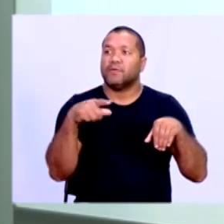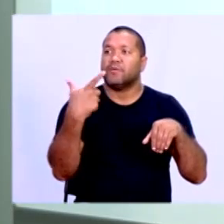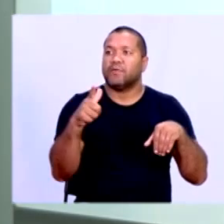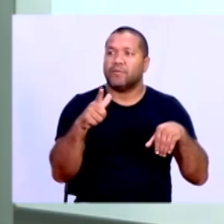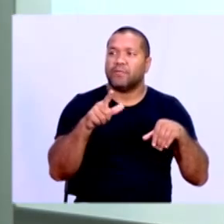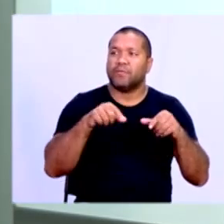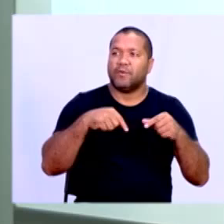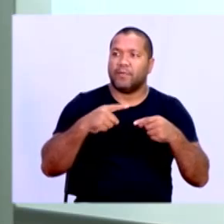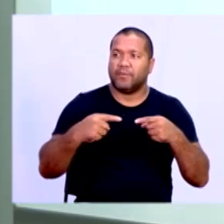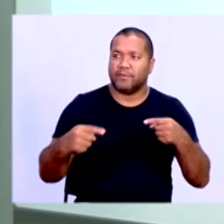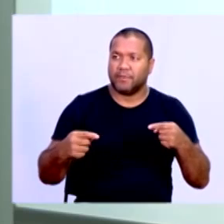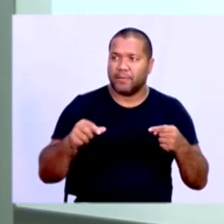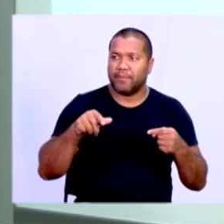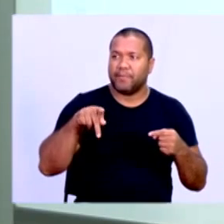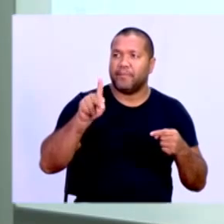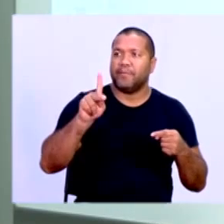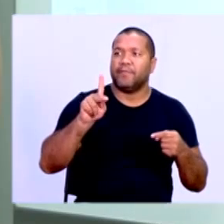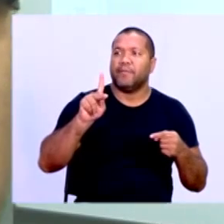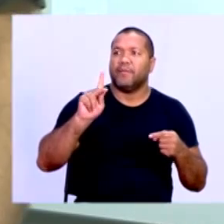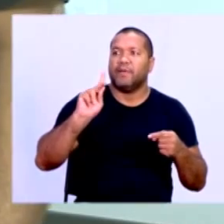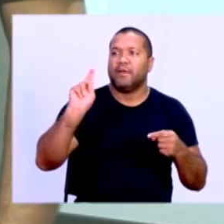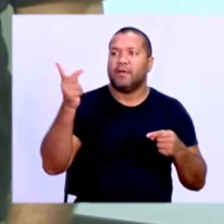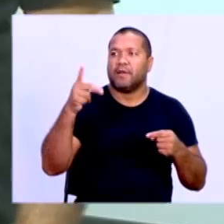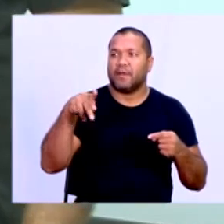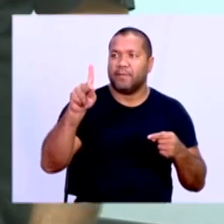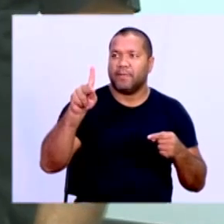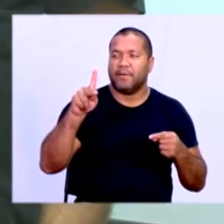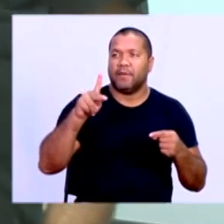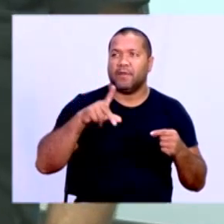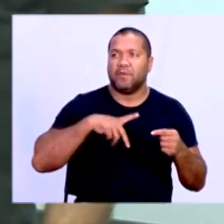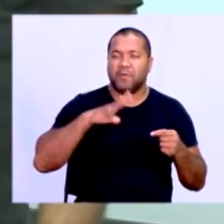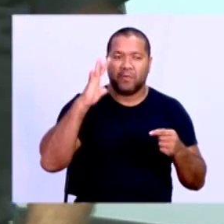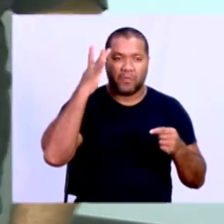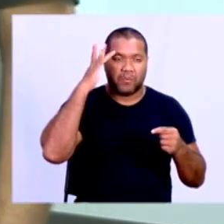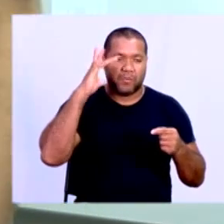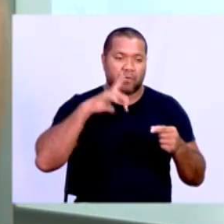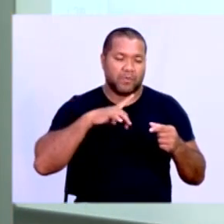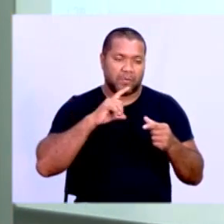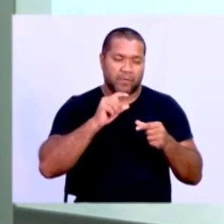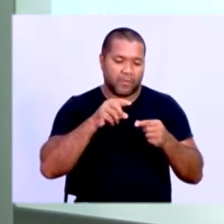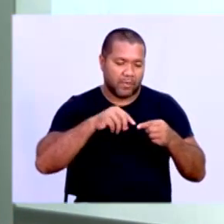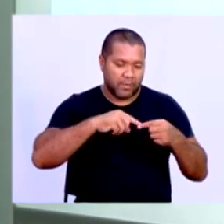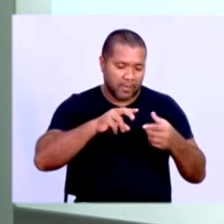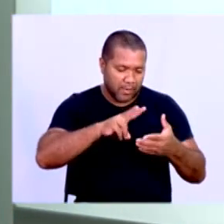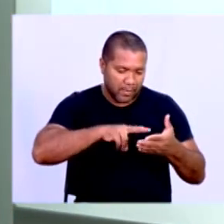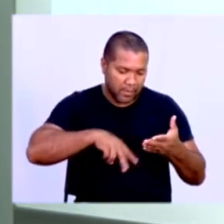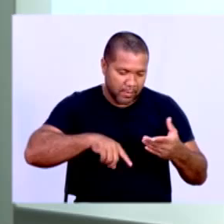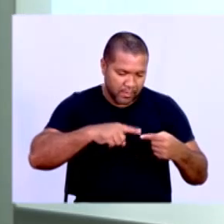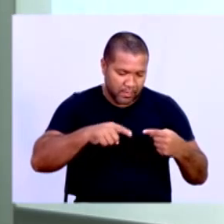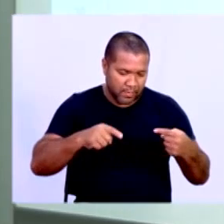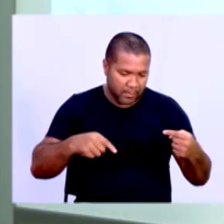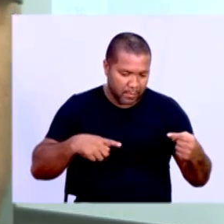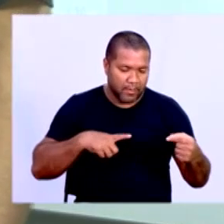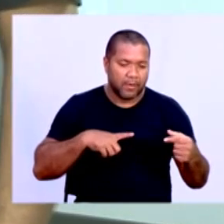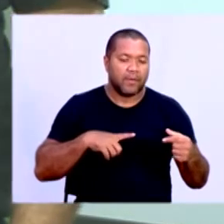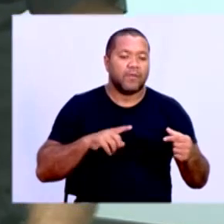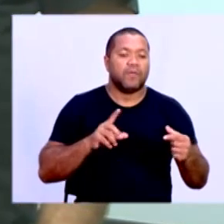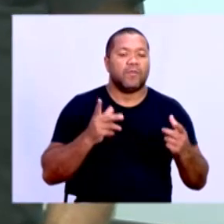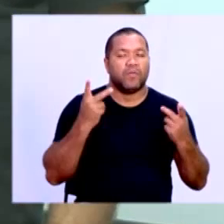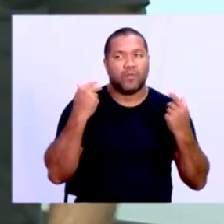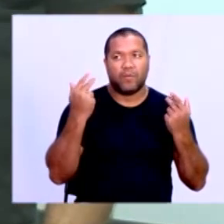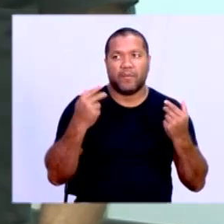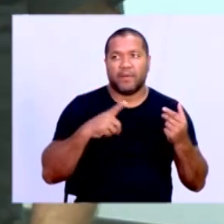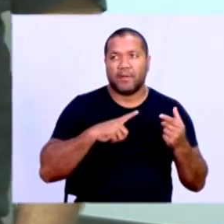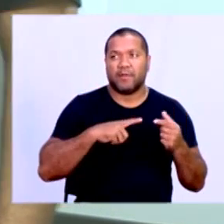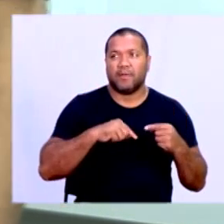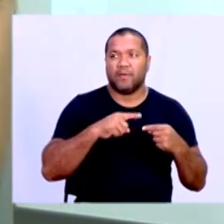estão acompanhando no curso, mais ou menos, eu não sei se vocês não têm uma apostila, ela tem, provavelmente, geralmente essas apostilas de PHP, elas estão com